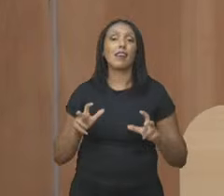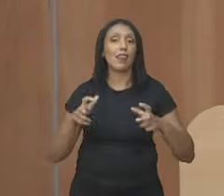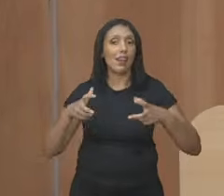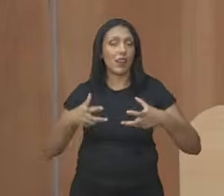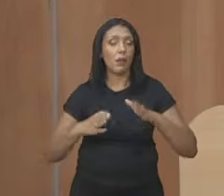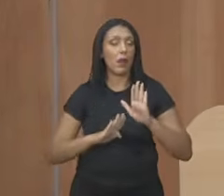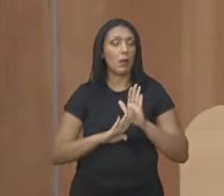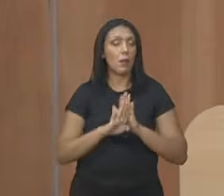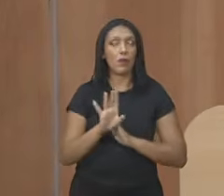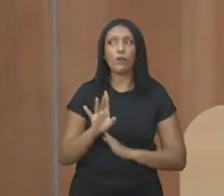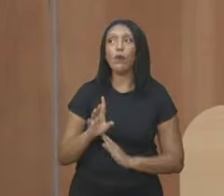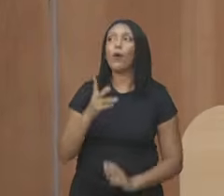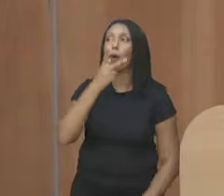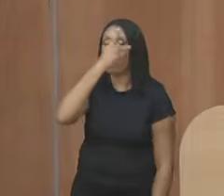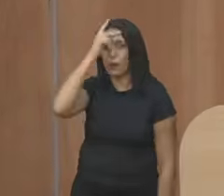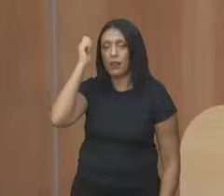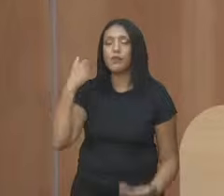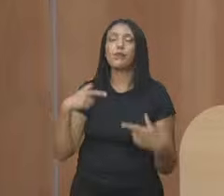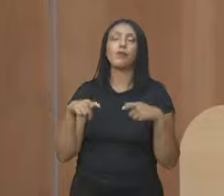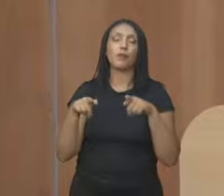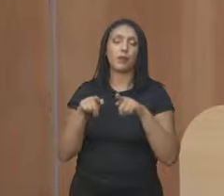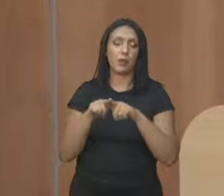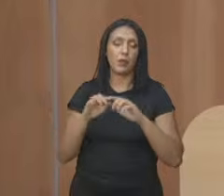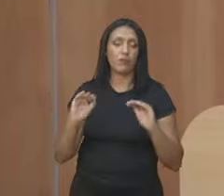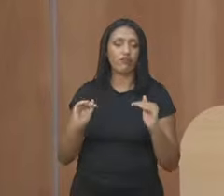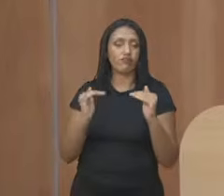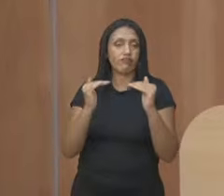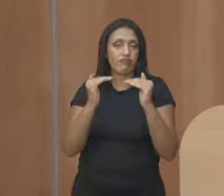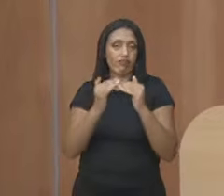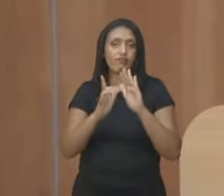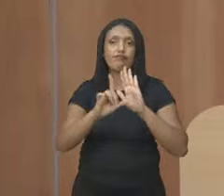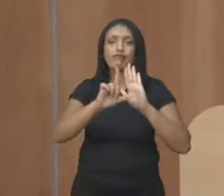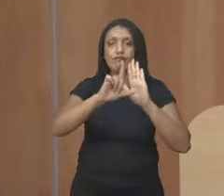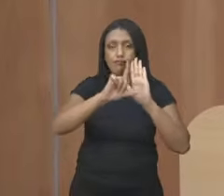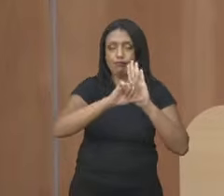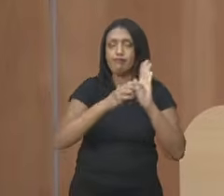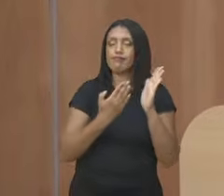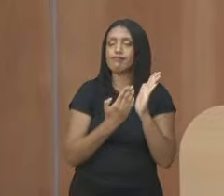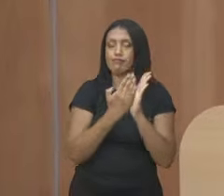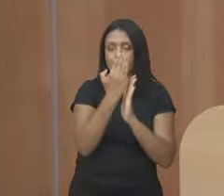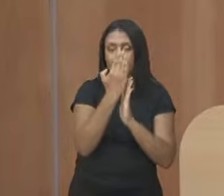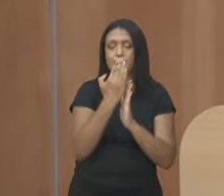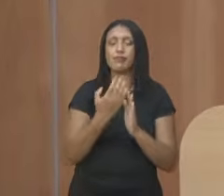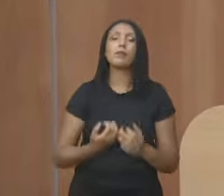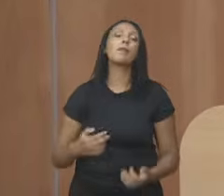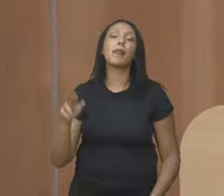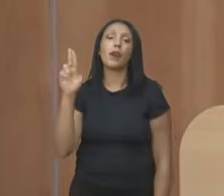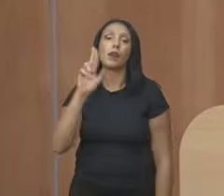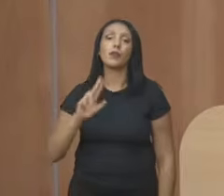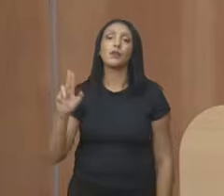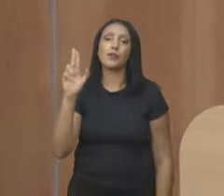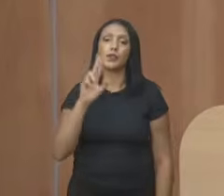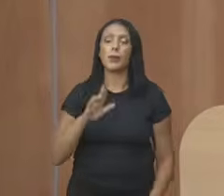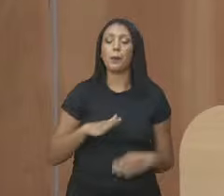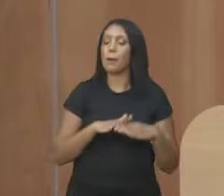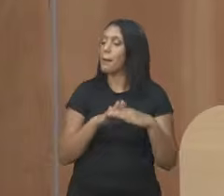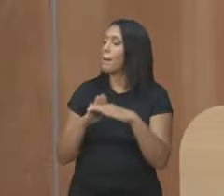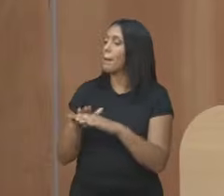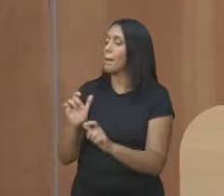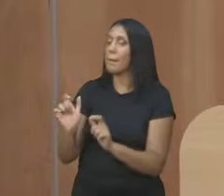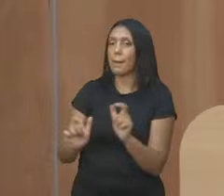lei. Artigo 1º. Fica declarado de utilidade pública a entidade Associação Remar do